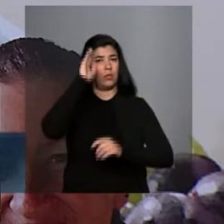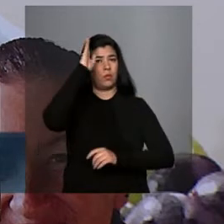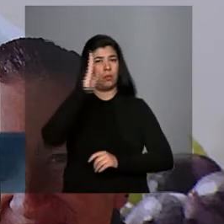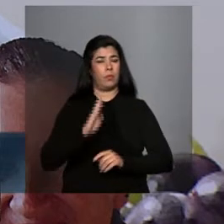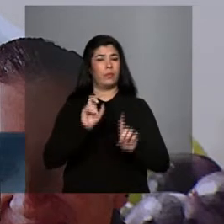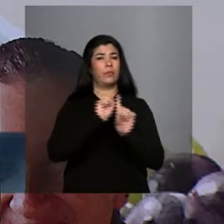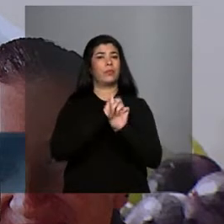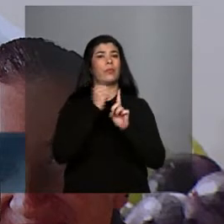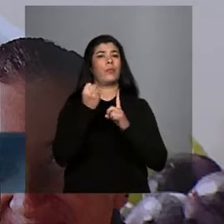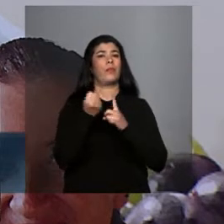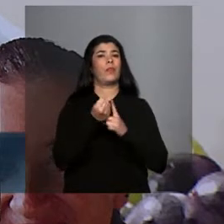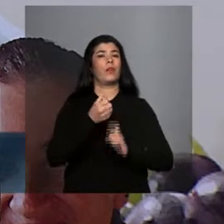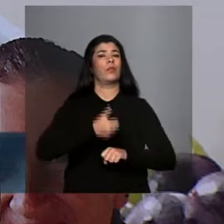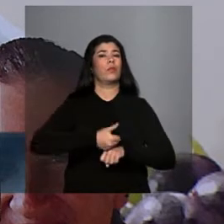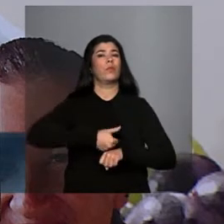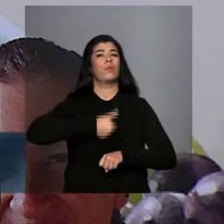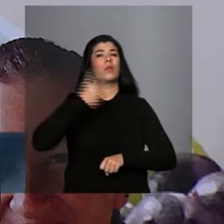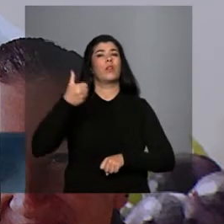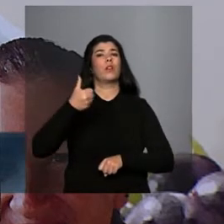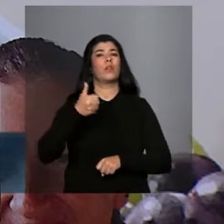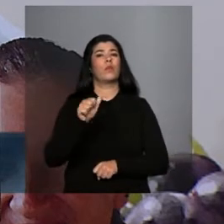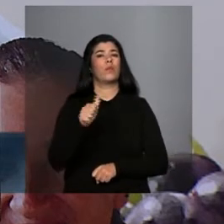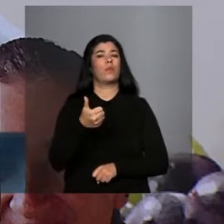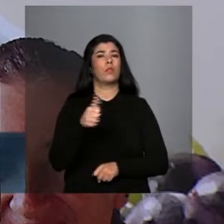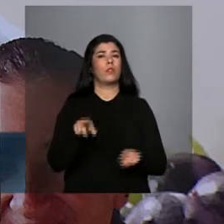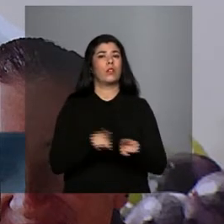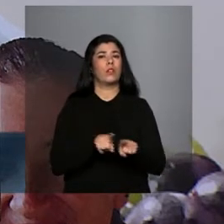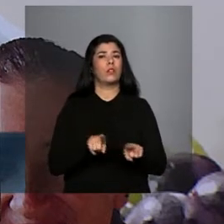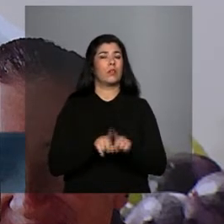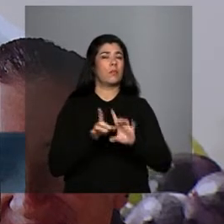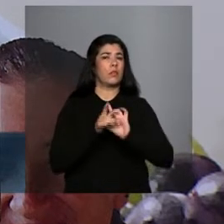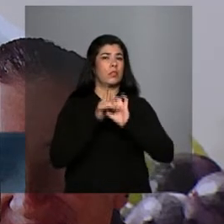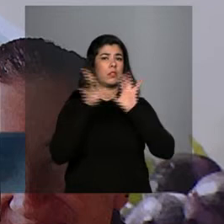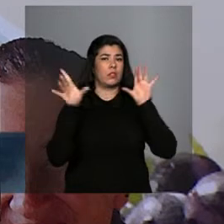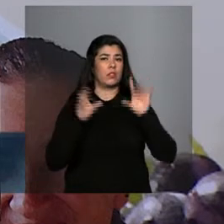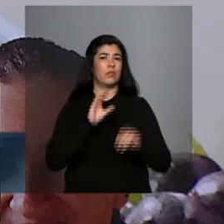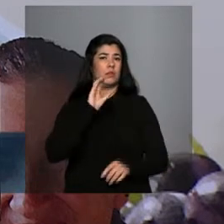sociedade de melhor qualidade democrática e cidadã.